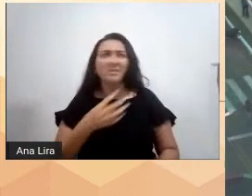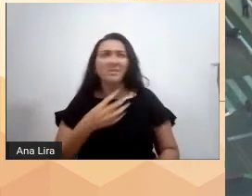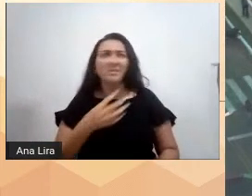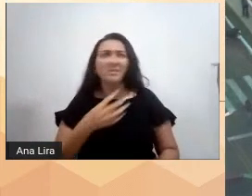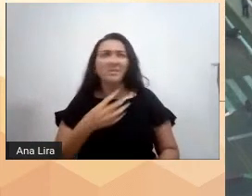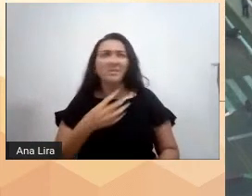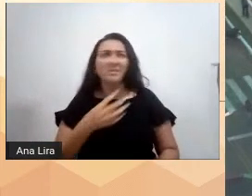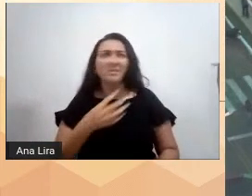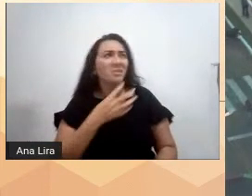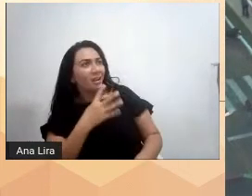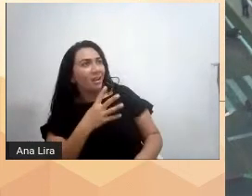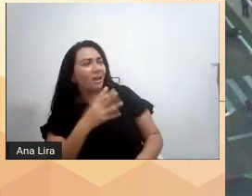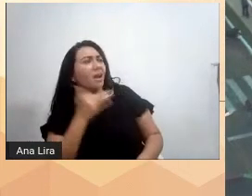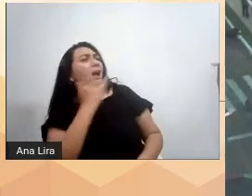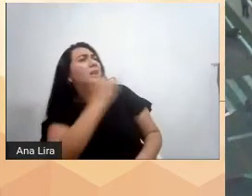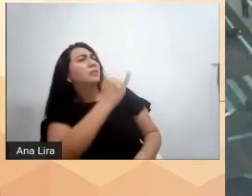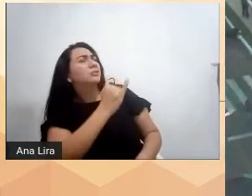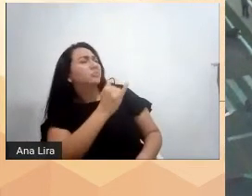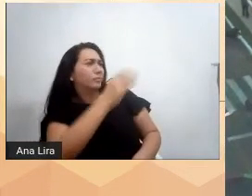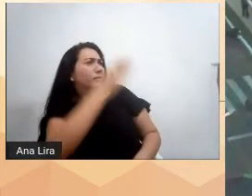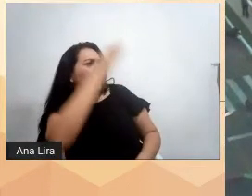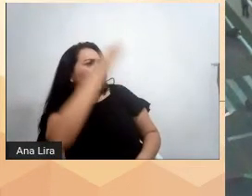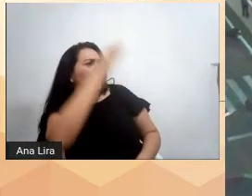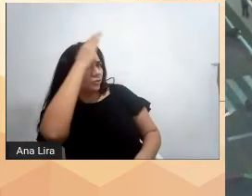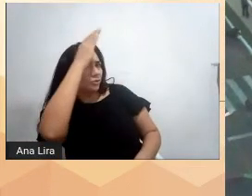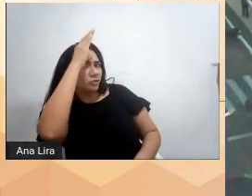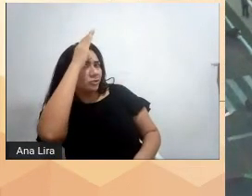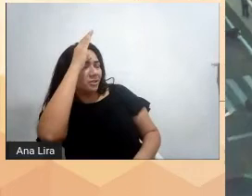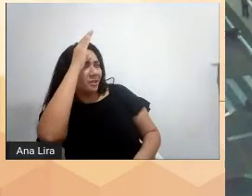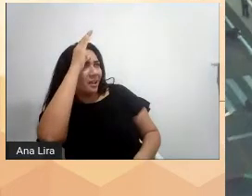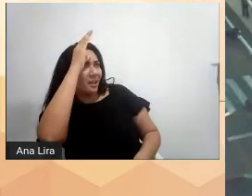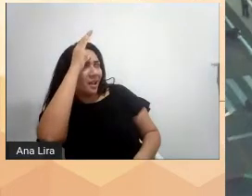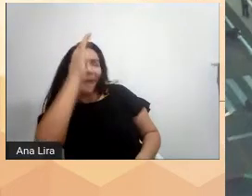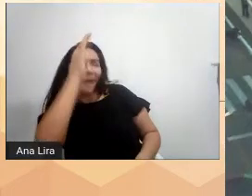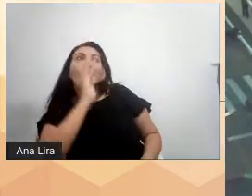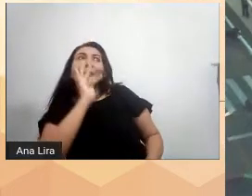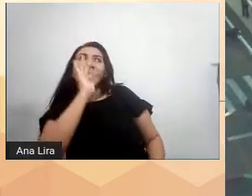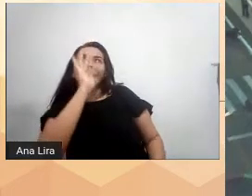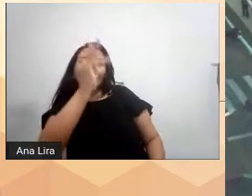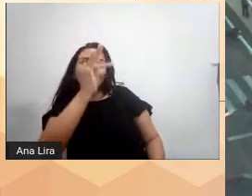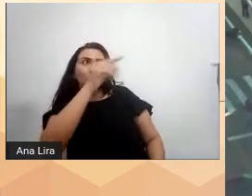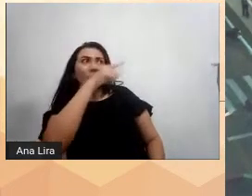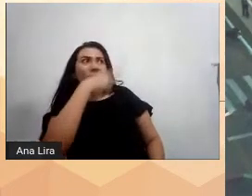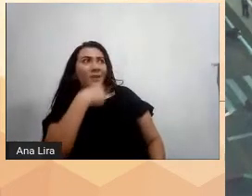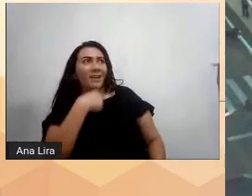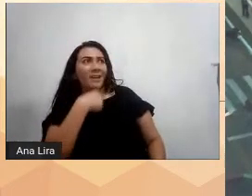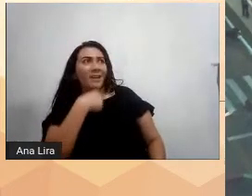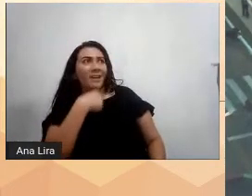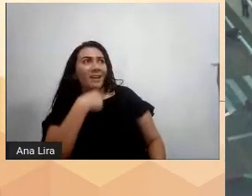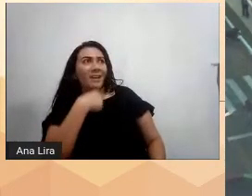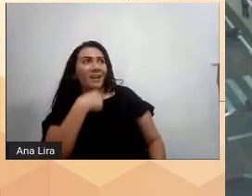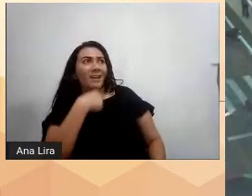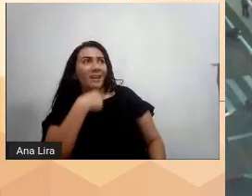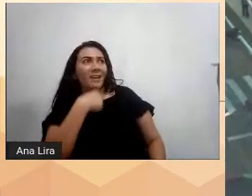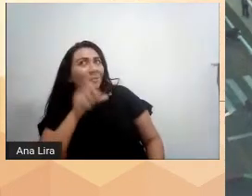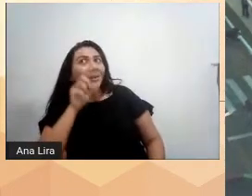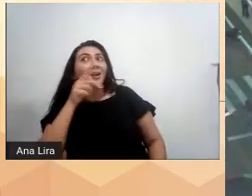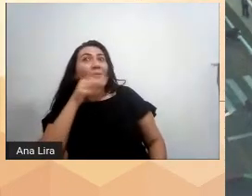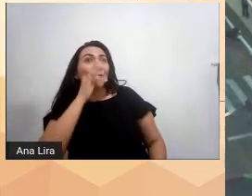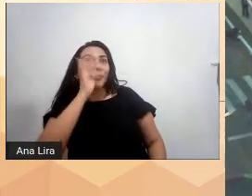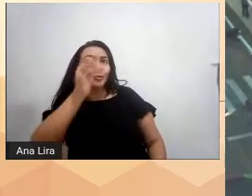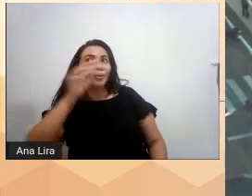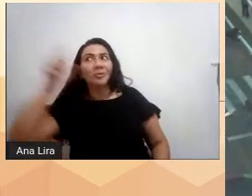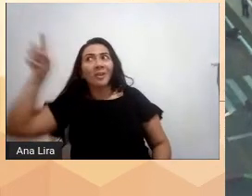tia, eu vou subir naquele palco, e eu vou tocar. Ela estava com um violão, aí já chega até me